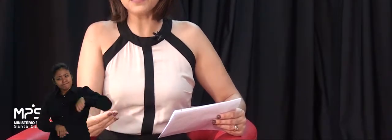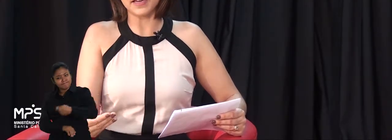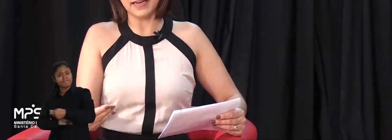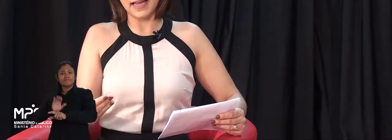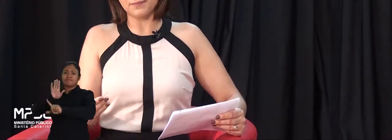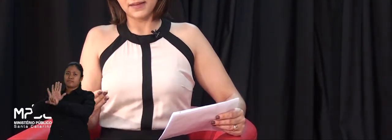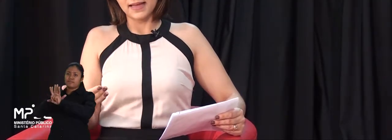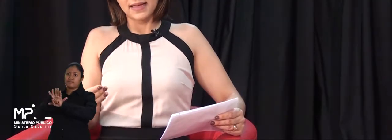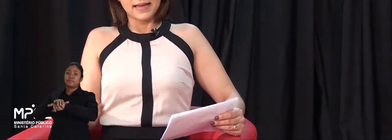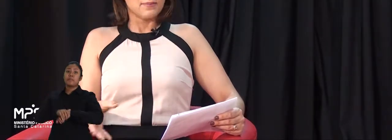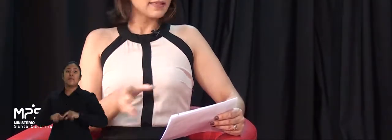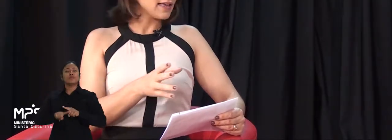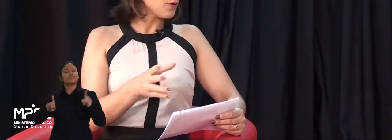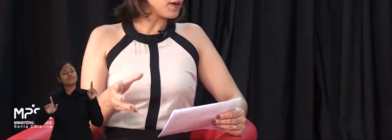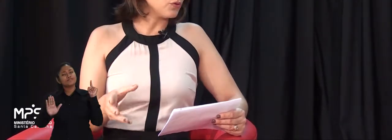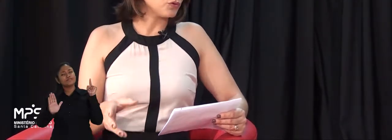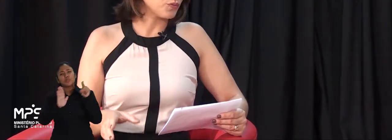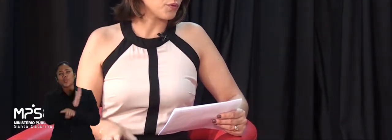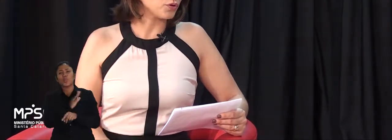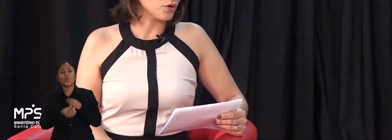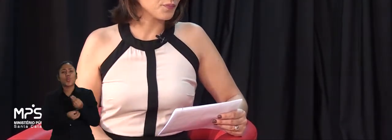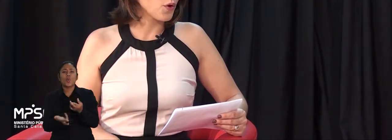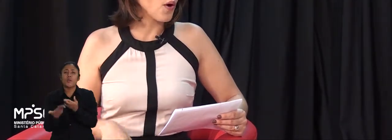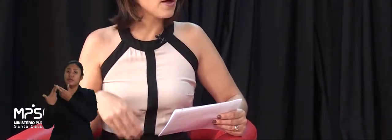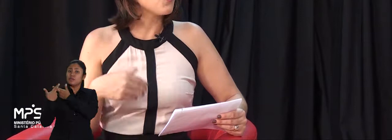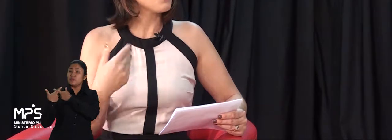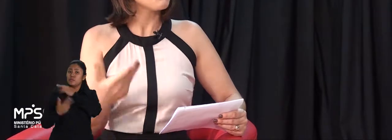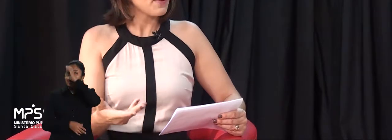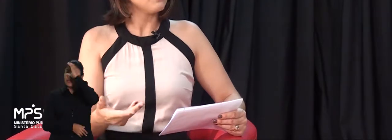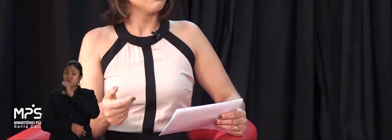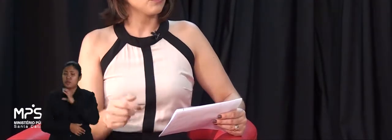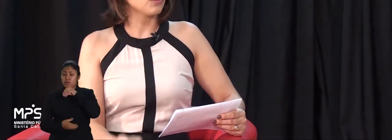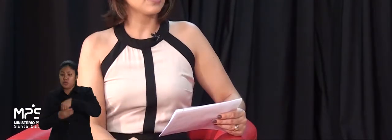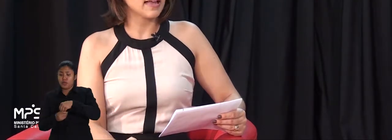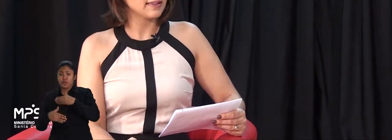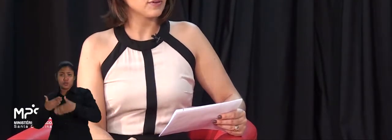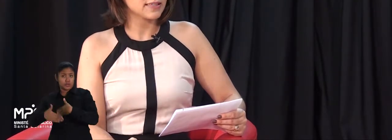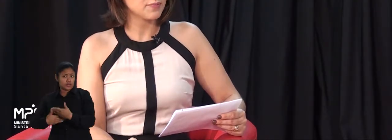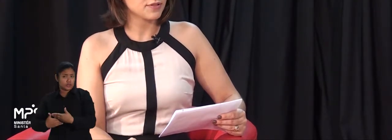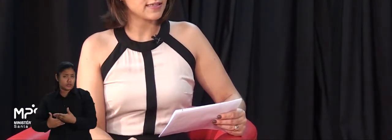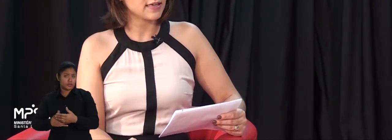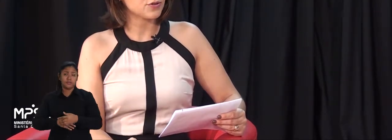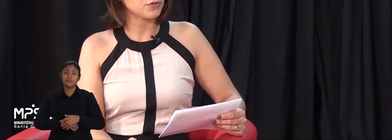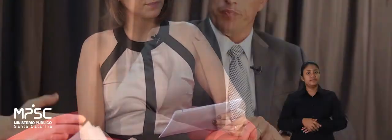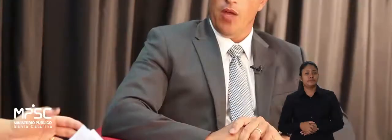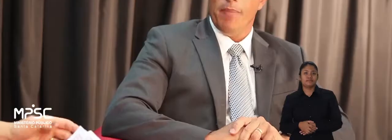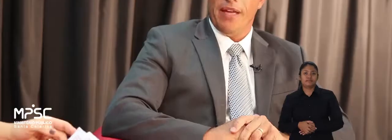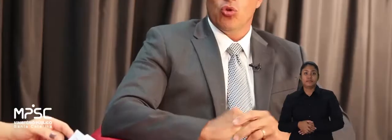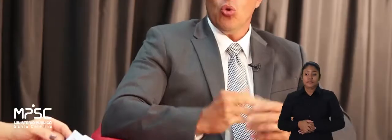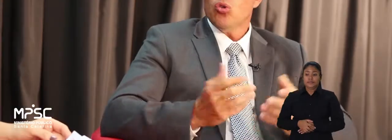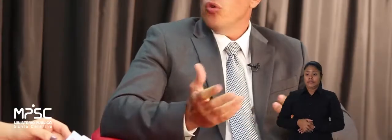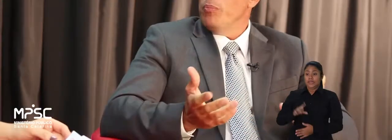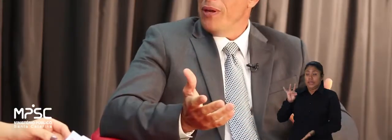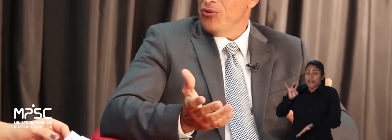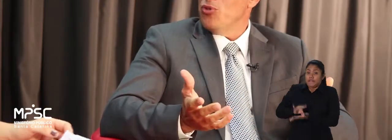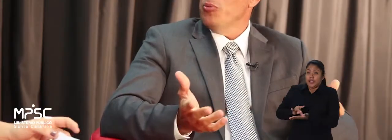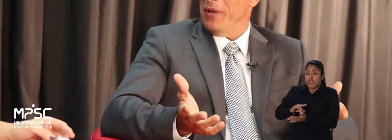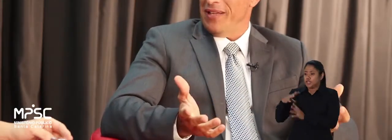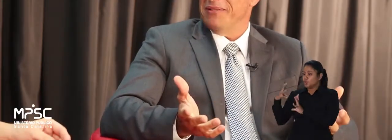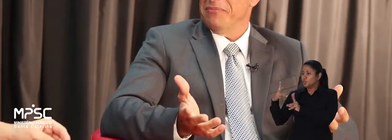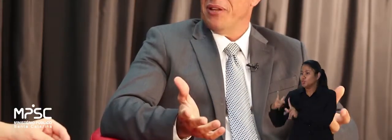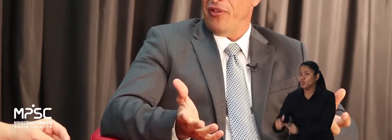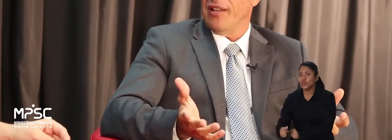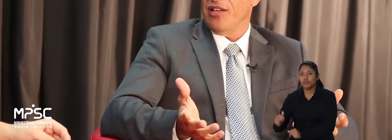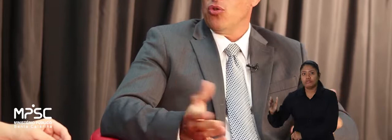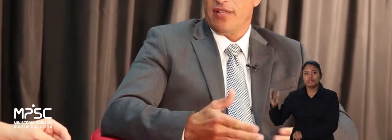em lei mas aí eu pergunto promotor qual é o papel do cidadão nesse processo heitor surpresa em surpresa